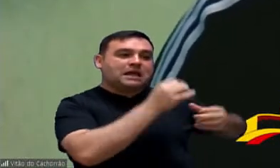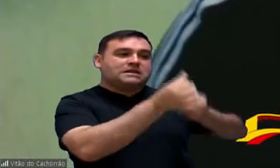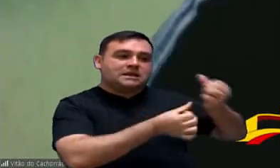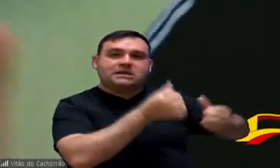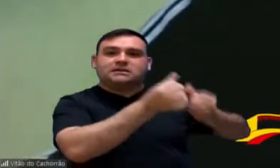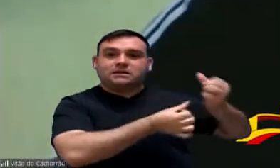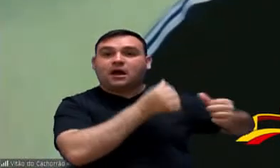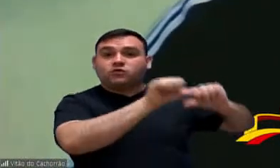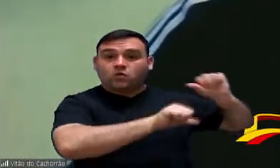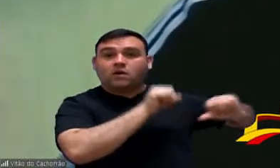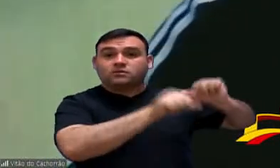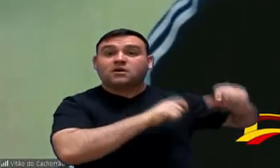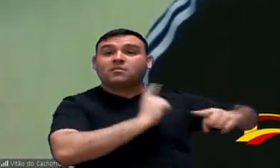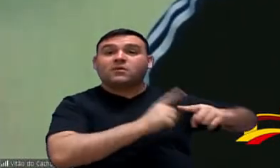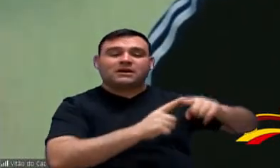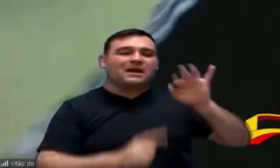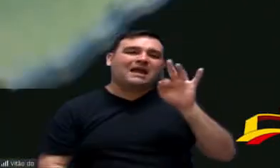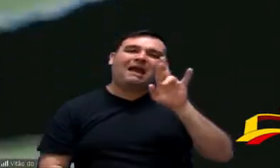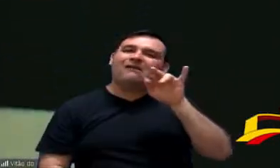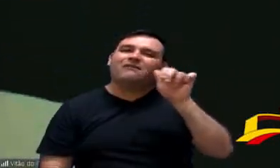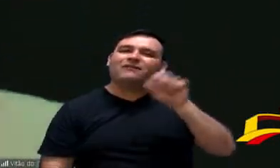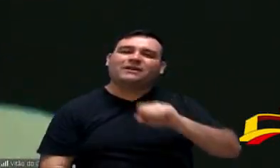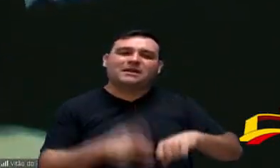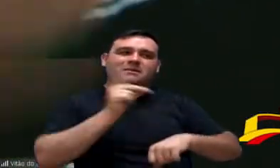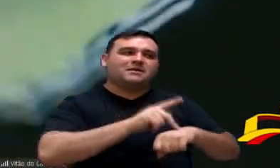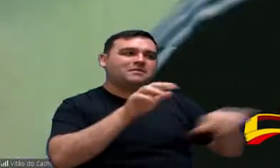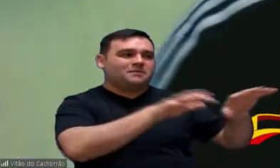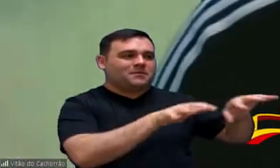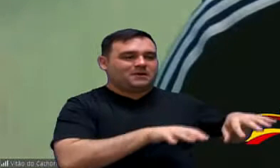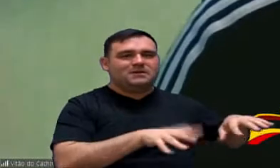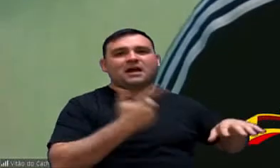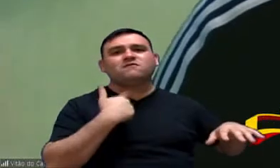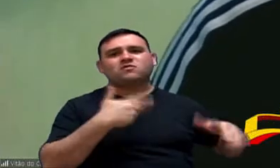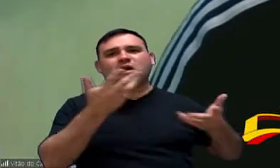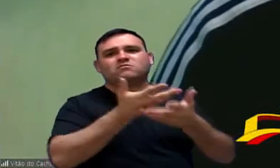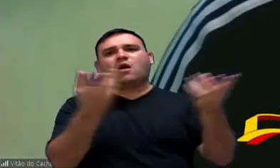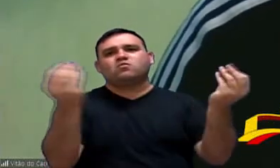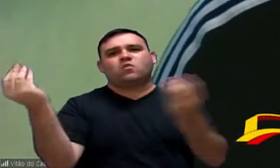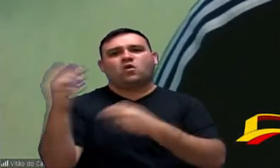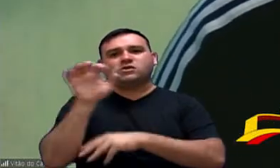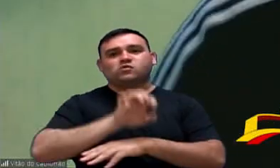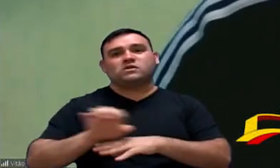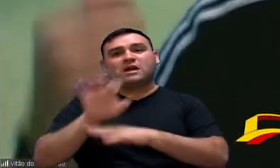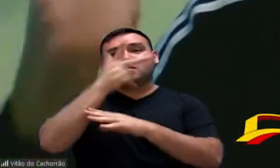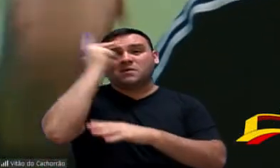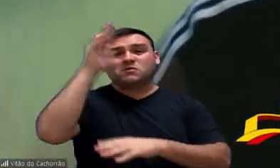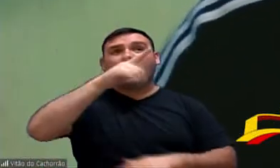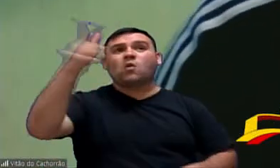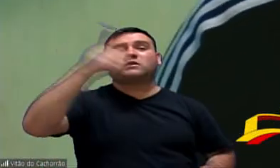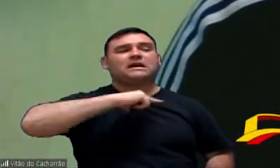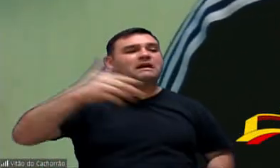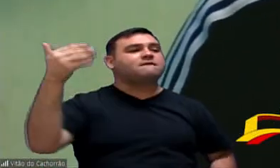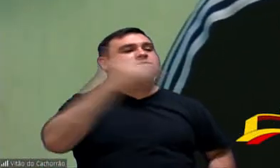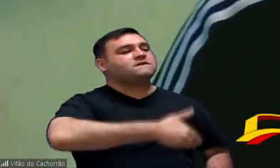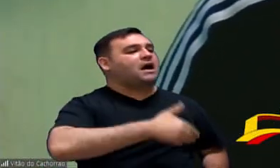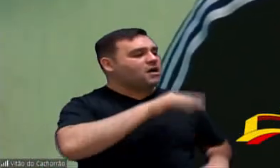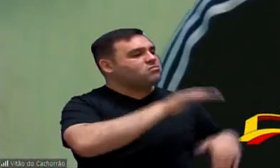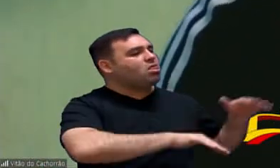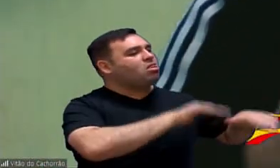6 meses, porque fresa tem a... Deus que me perdoe, é vontade aí no estado. Mas eu não vi ninguém ir lá amassar